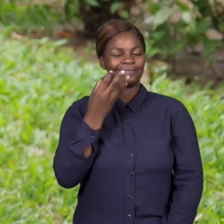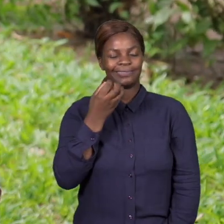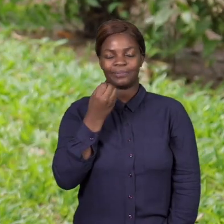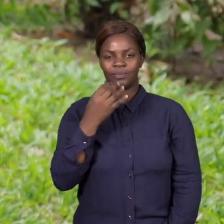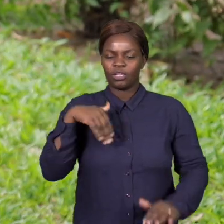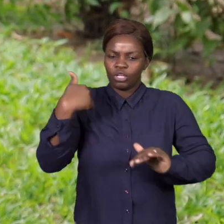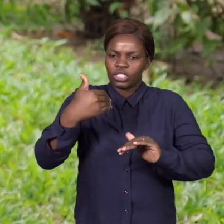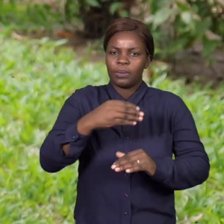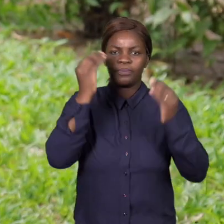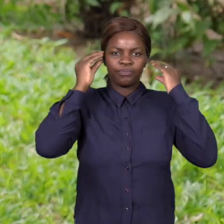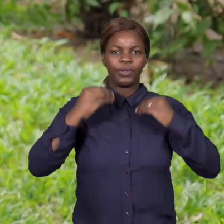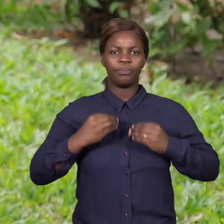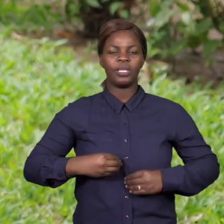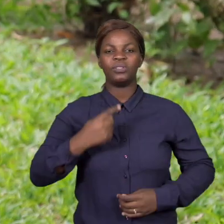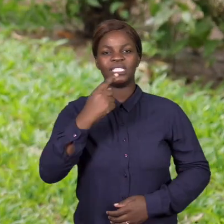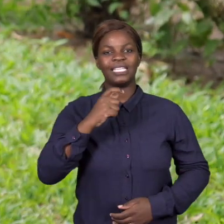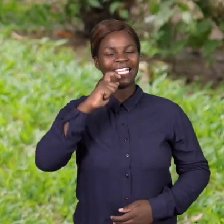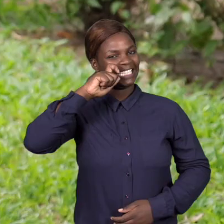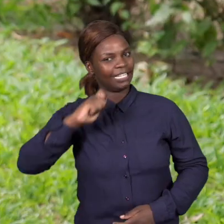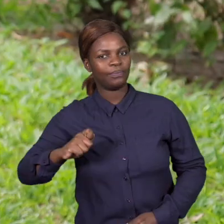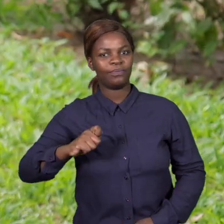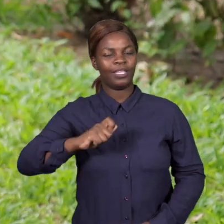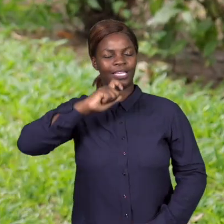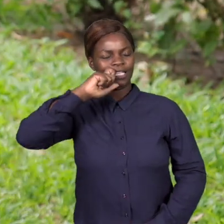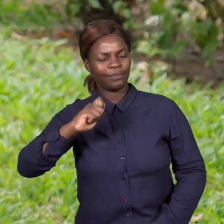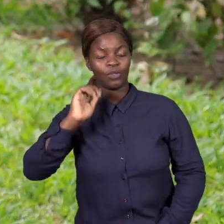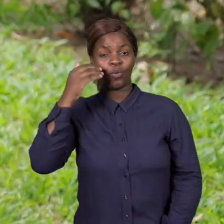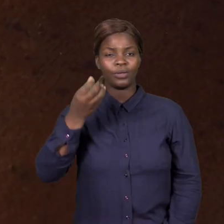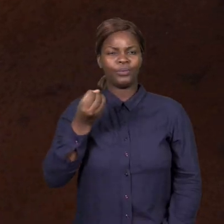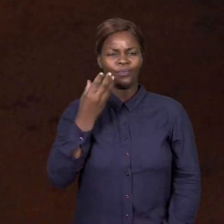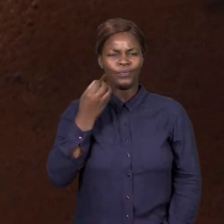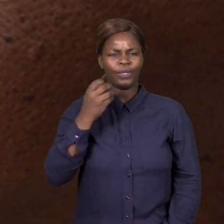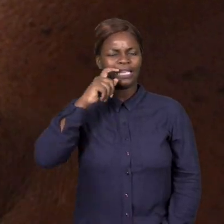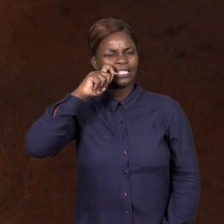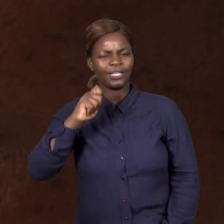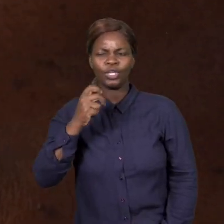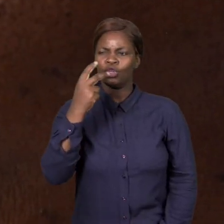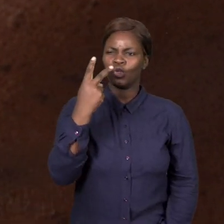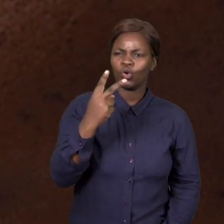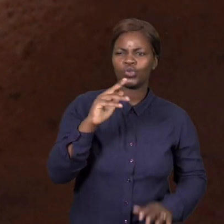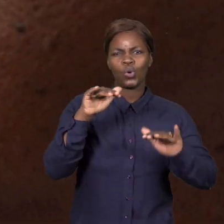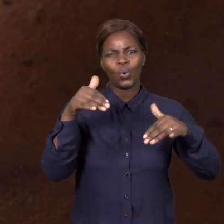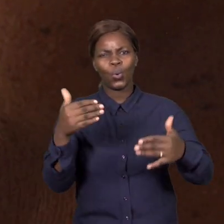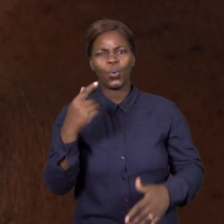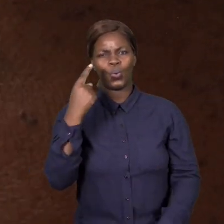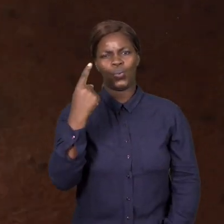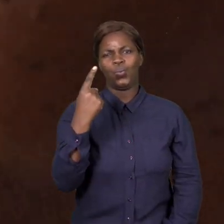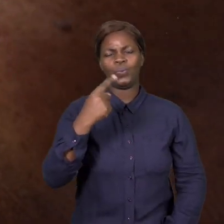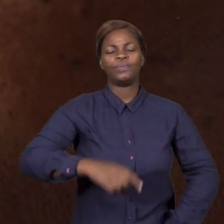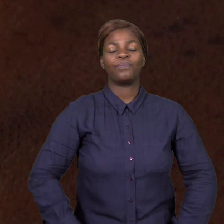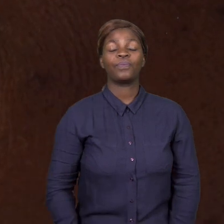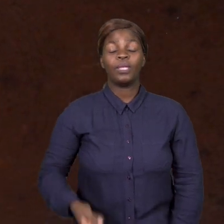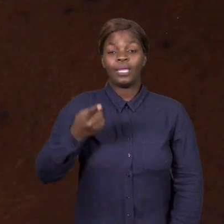que arrancar, eu tinha que tirar, às vezes tirar 2, às vezes tirar 1. Há mais de 15 anos, Dona Narcisa